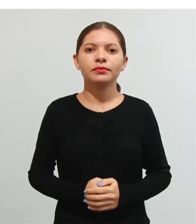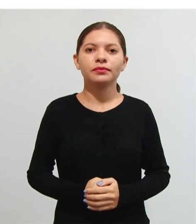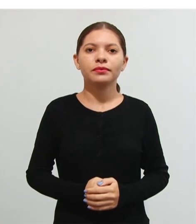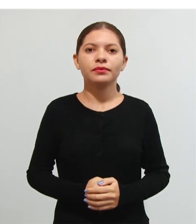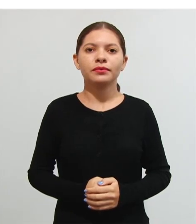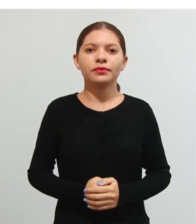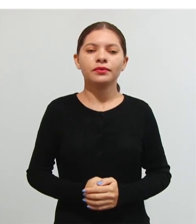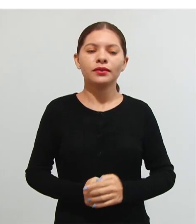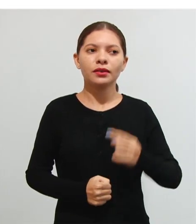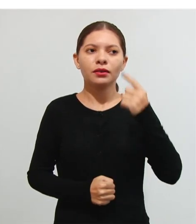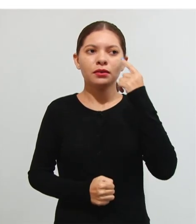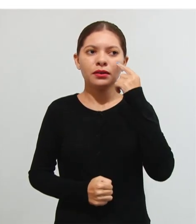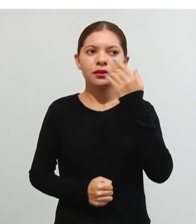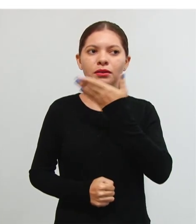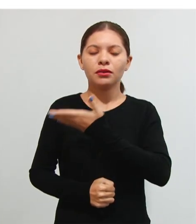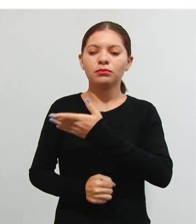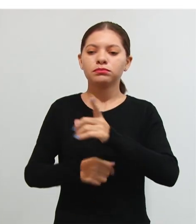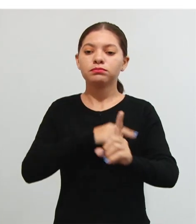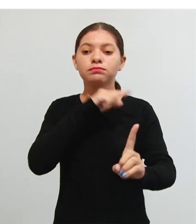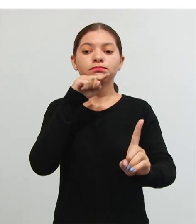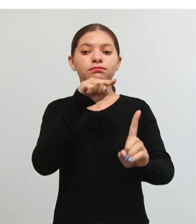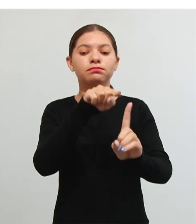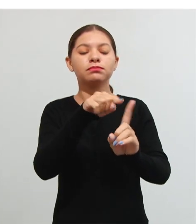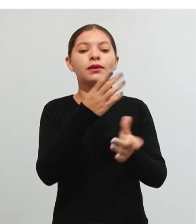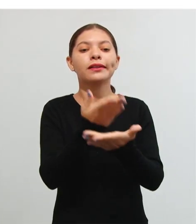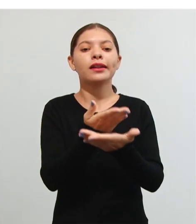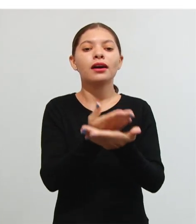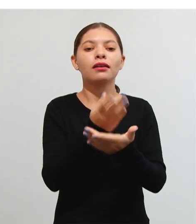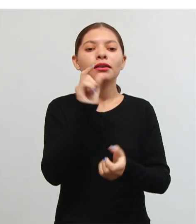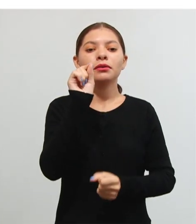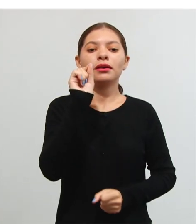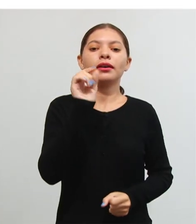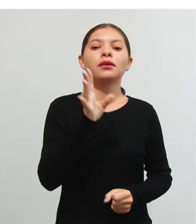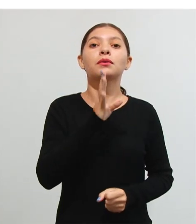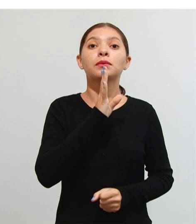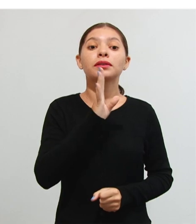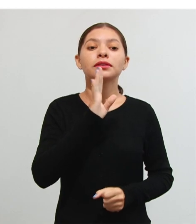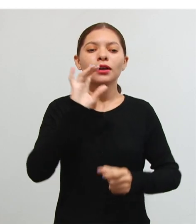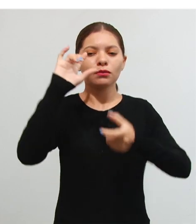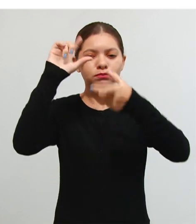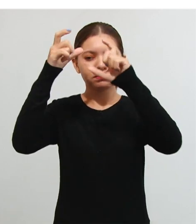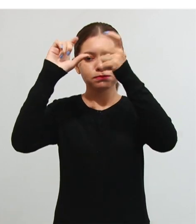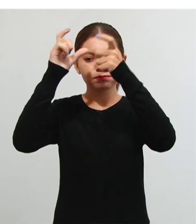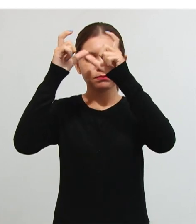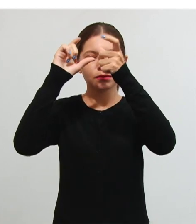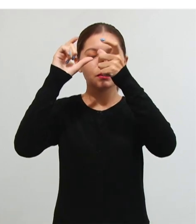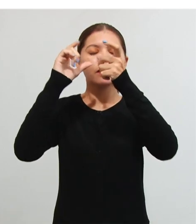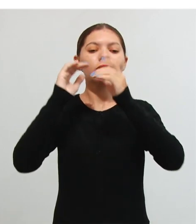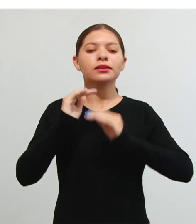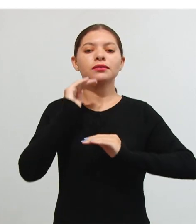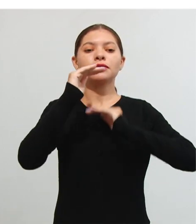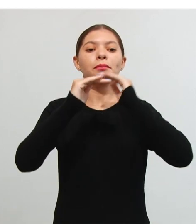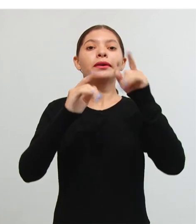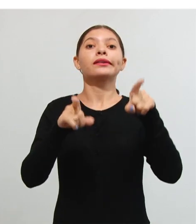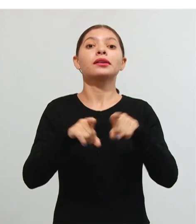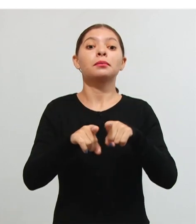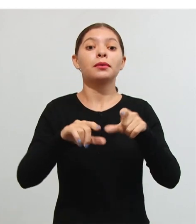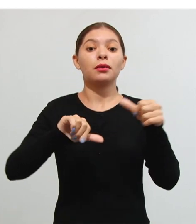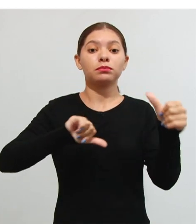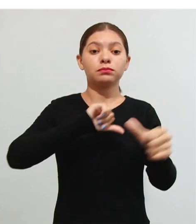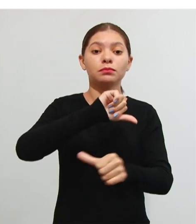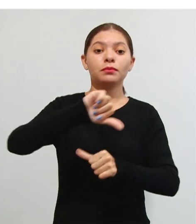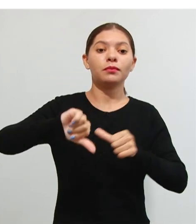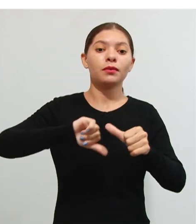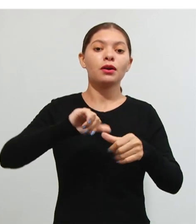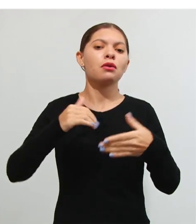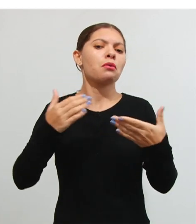o nosso objetivo, então, da nossa aula, é conhecer os transtornos globais do desenvolvimento e suas mudanças e qual